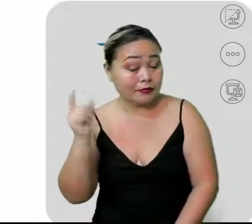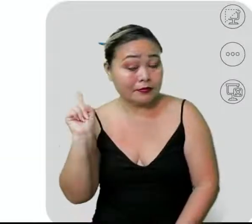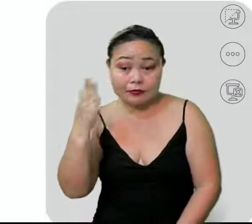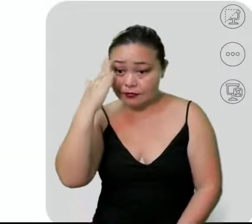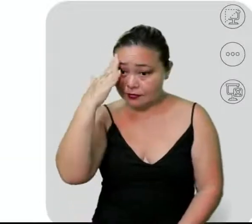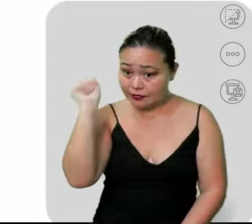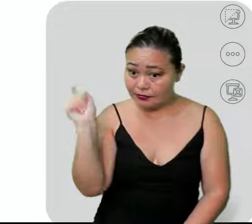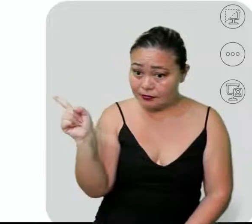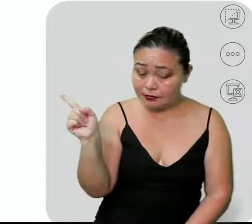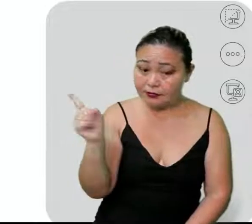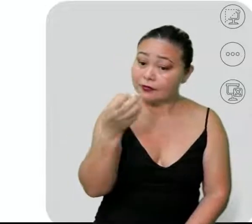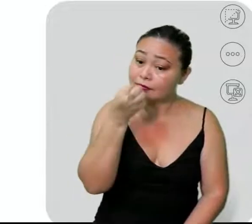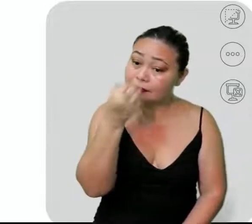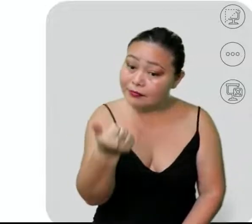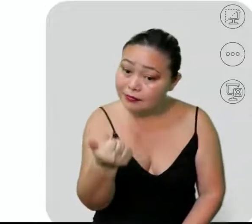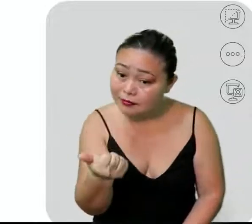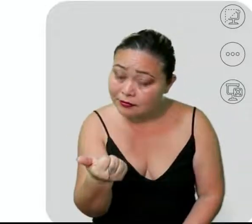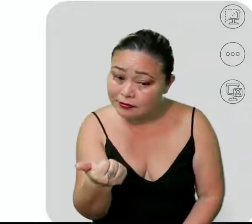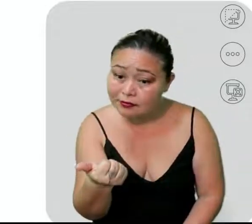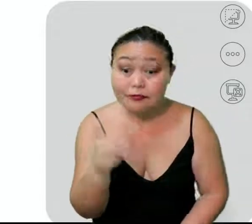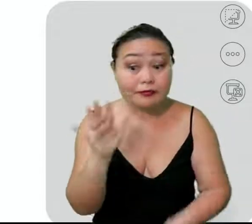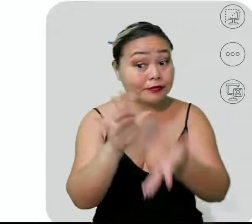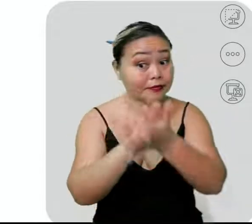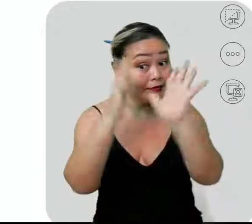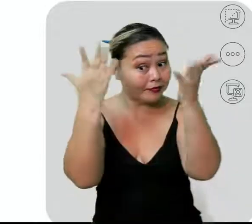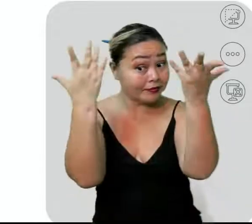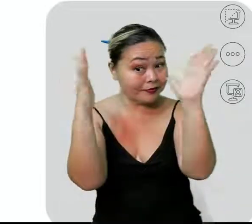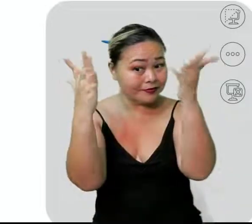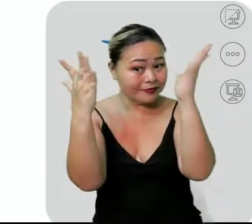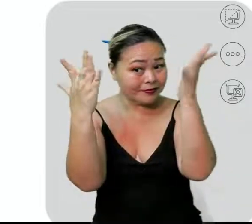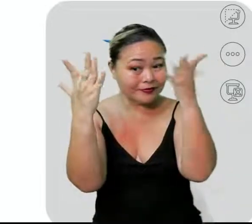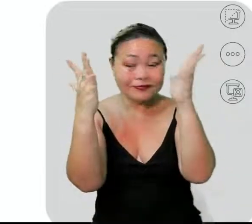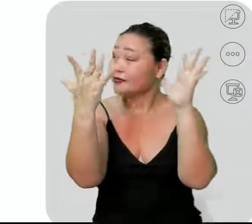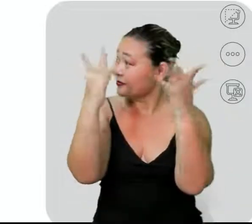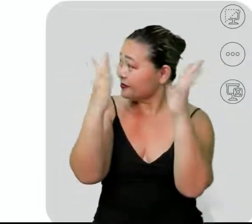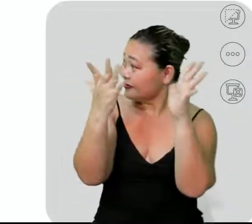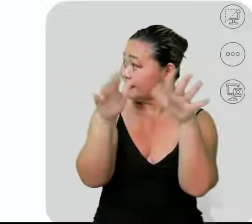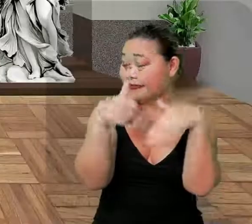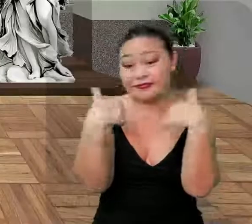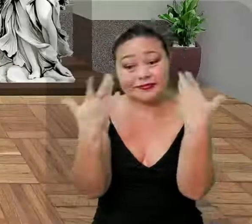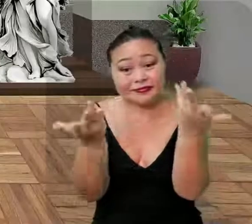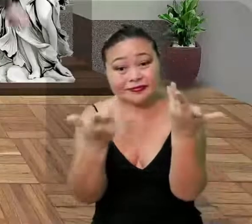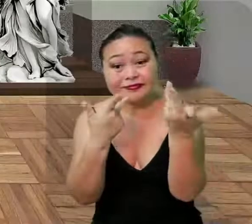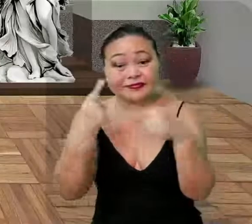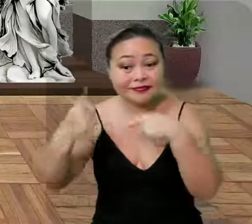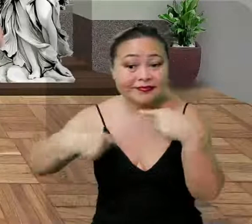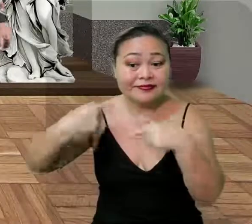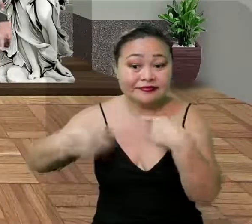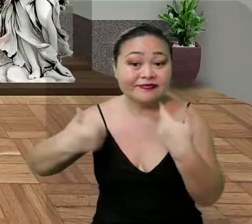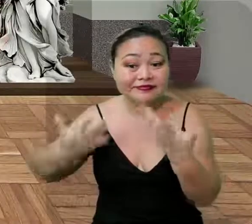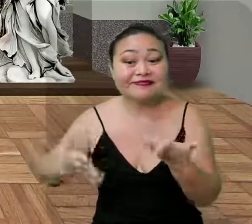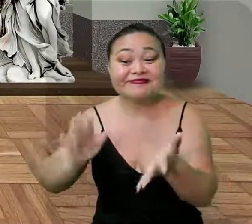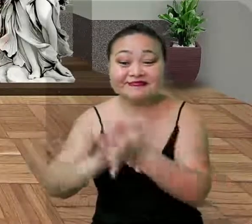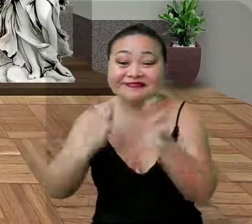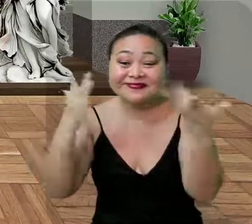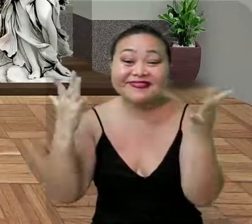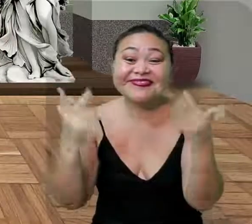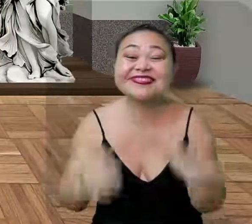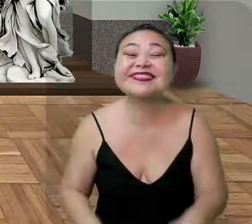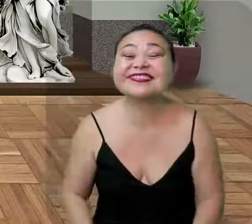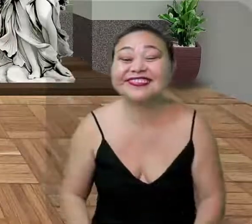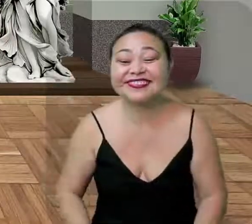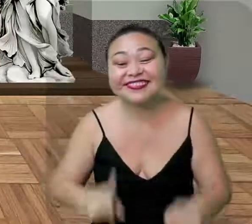já sabe muito bem parabéns parabéns ele falava um pouco Parabéns